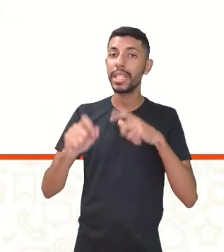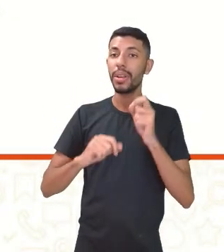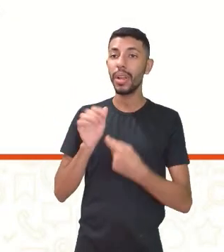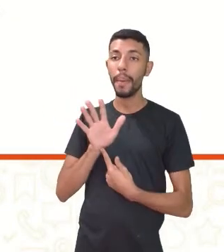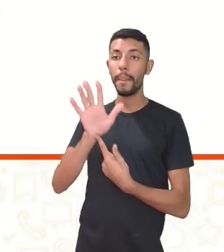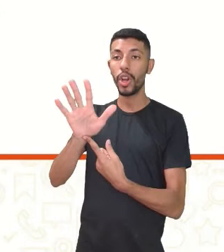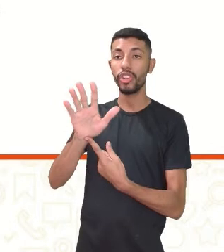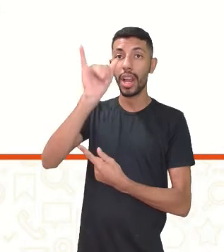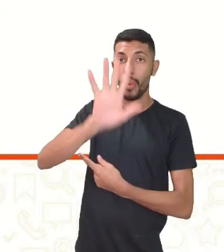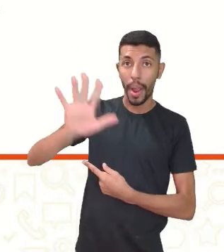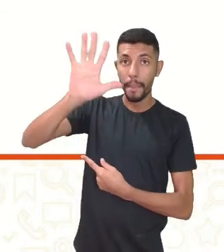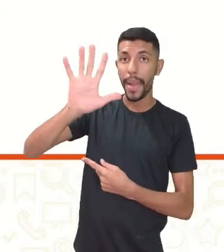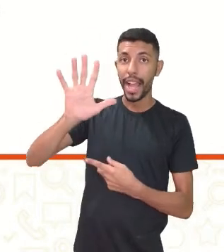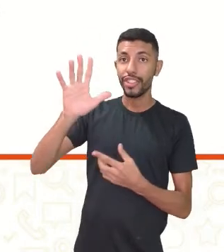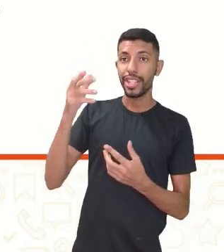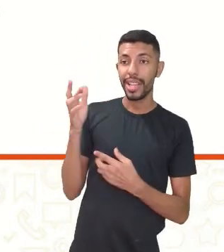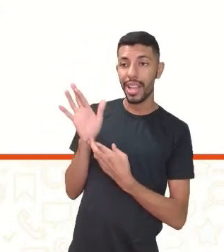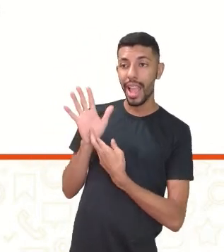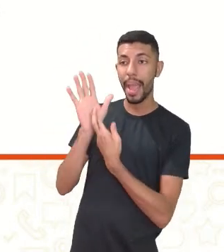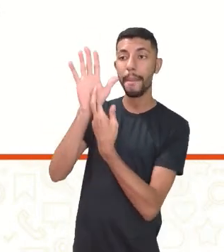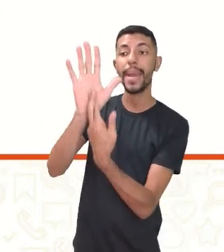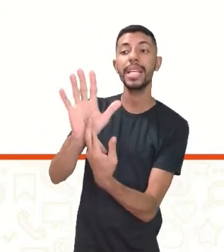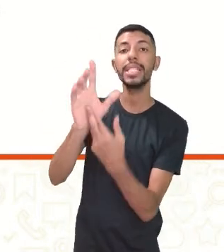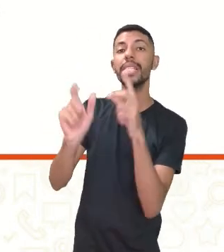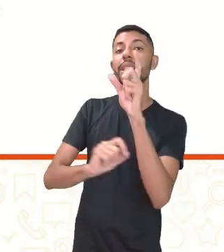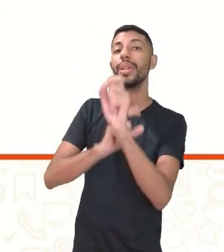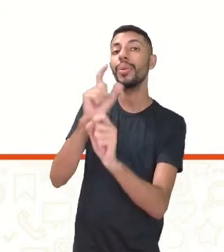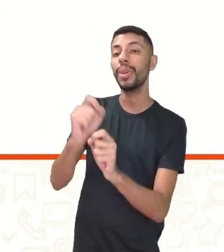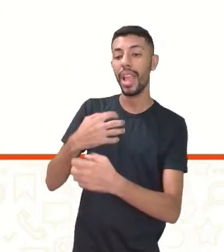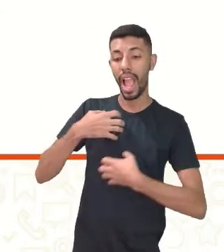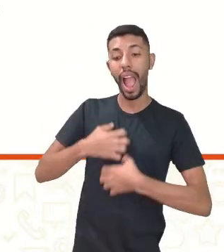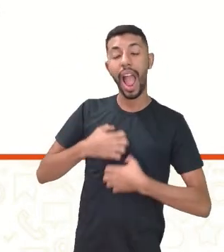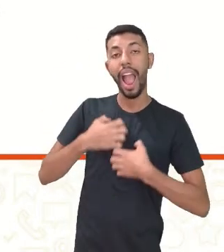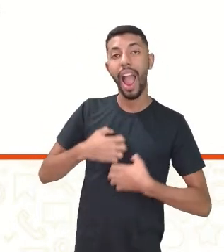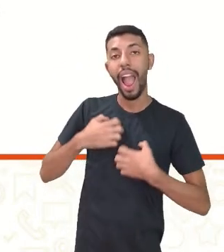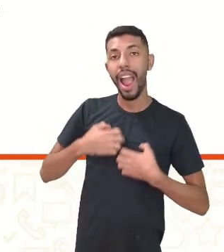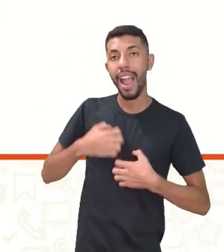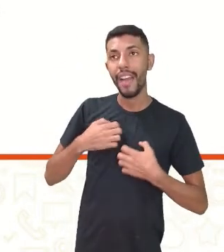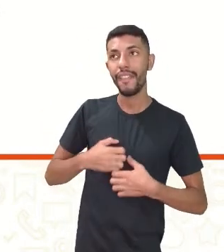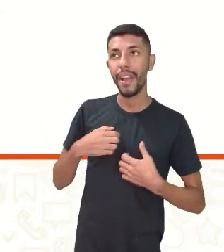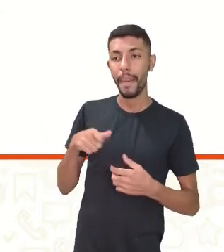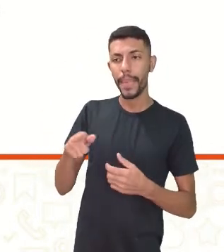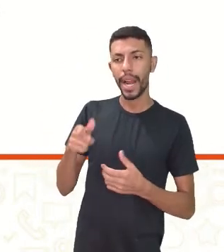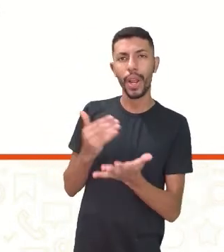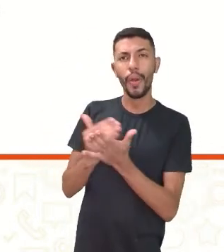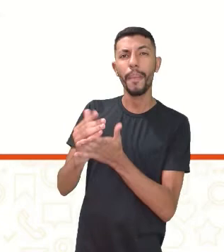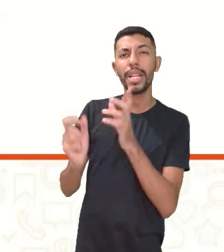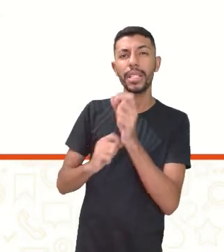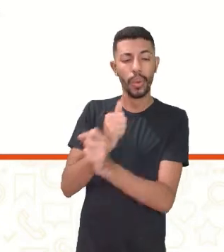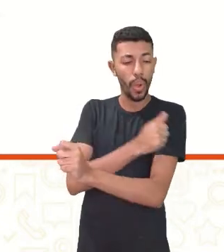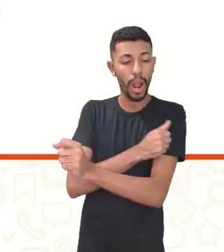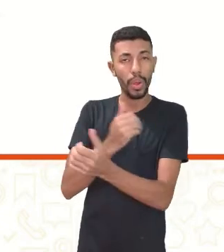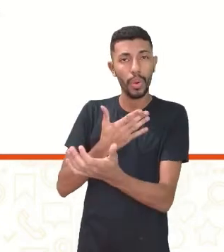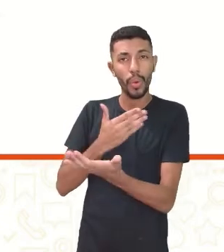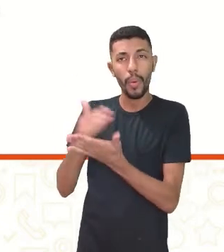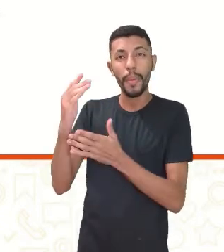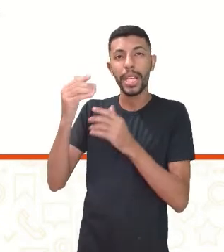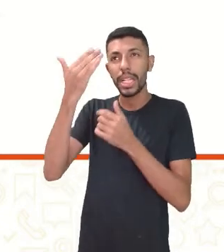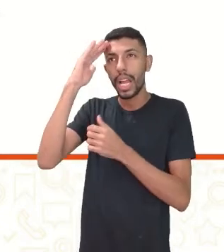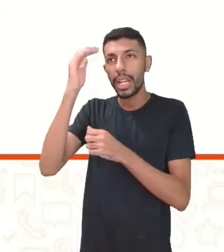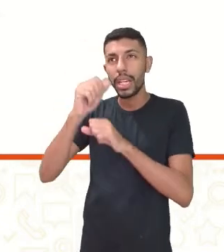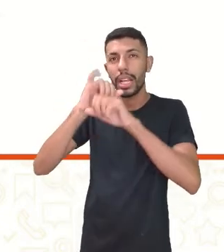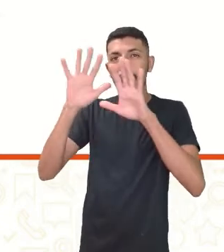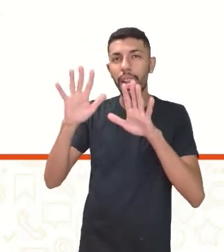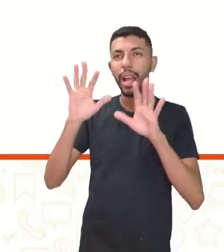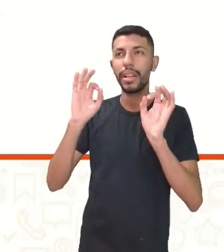que represente, uma imagem que represente essa raiva, para poder ele começar a entender. E